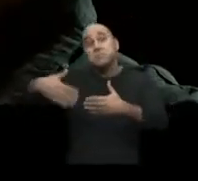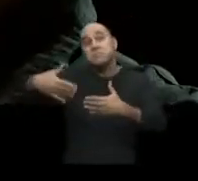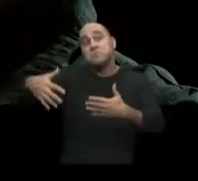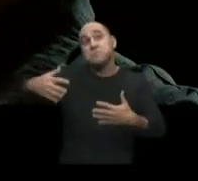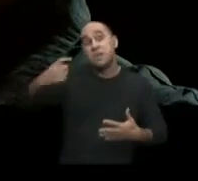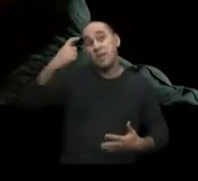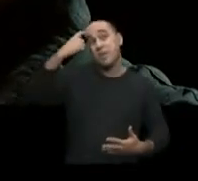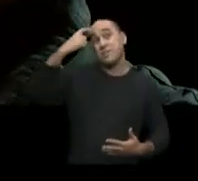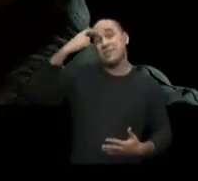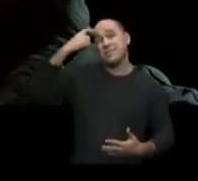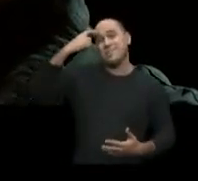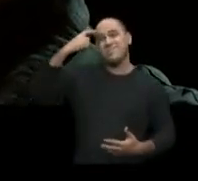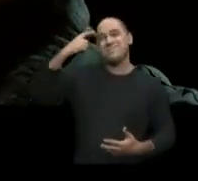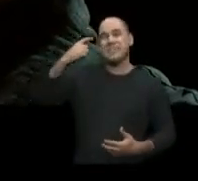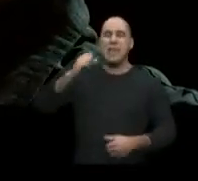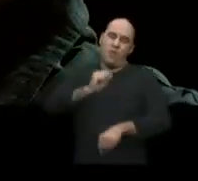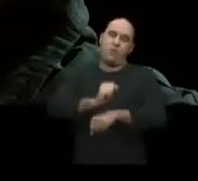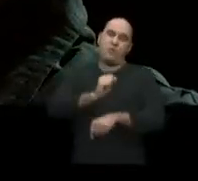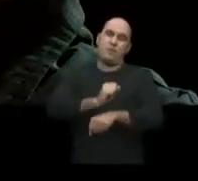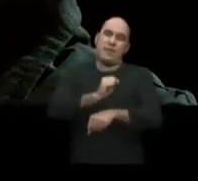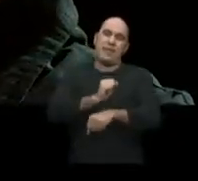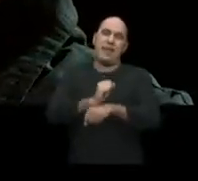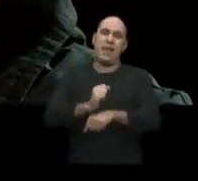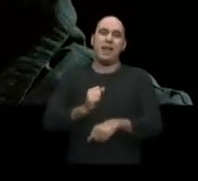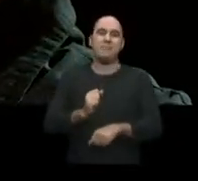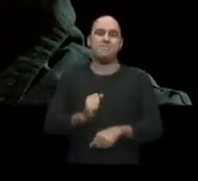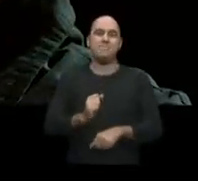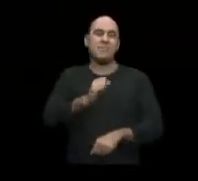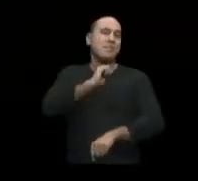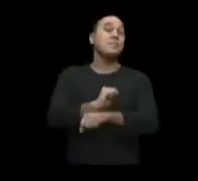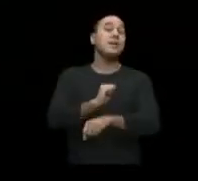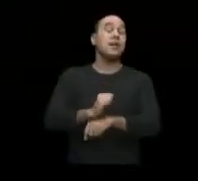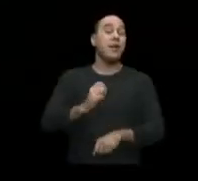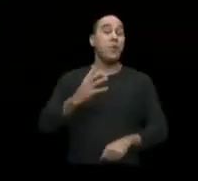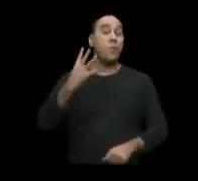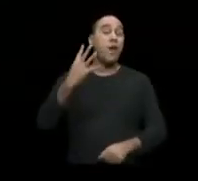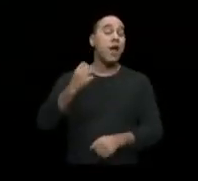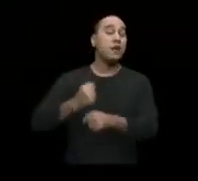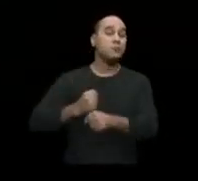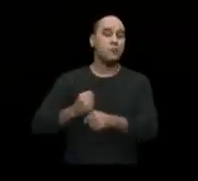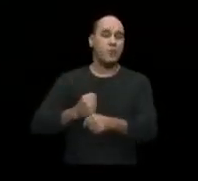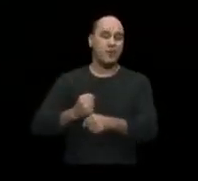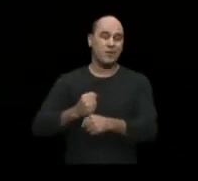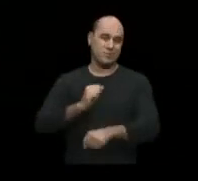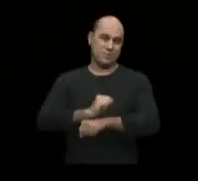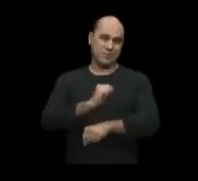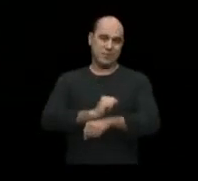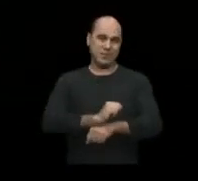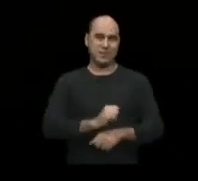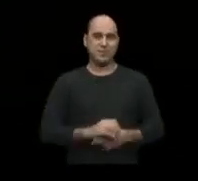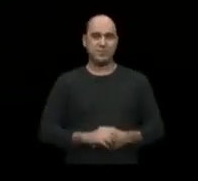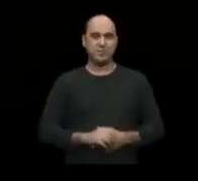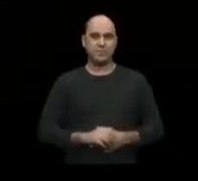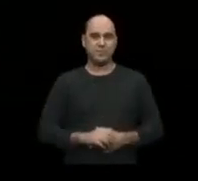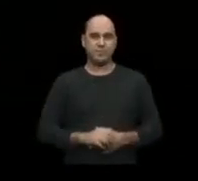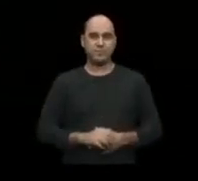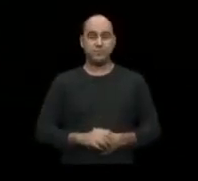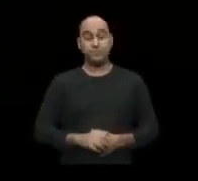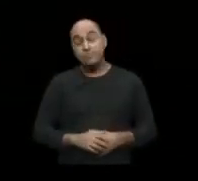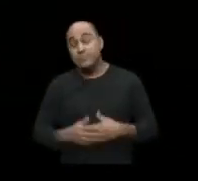e nós já estamos aguardando esse encontro há 4 anos e 2 meses. É muito, muito mais